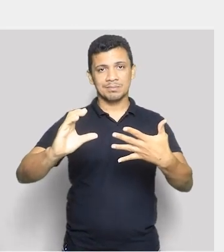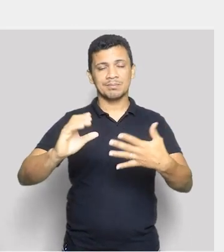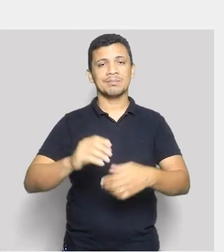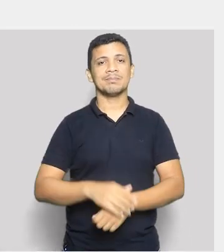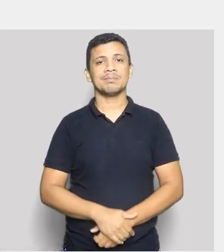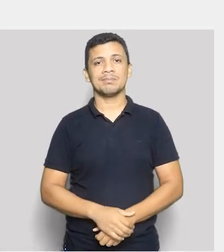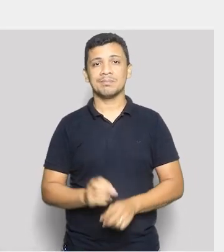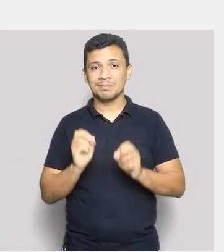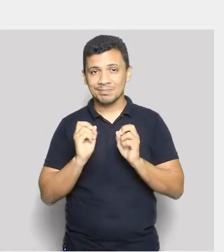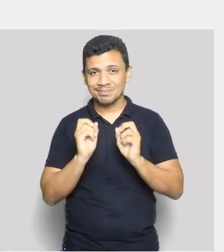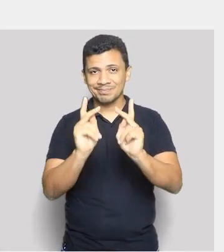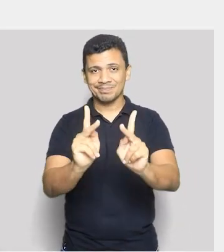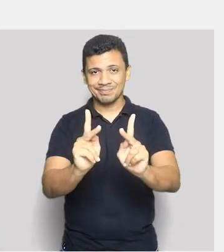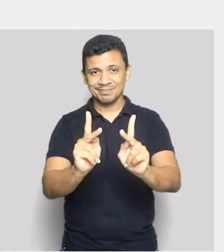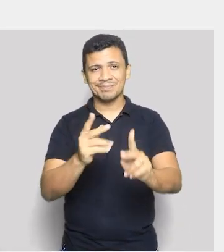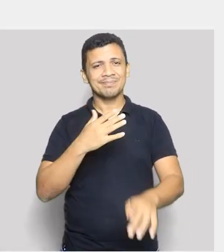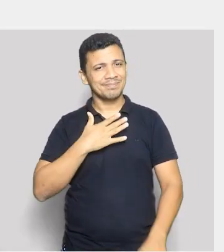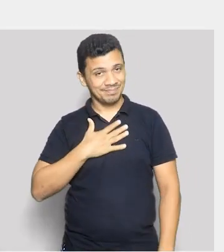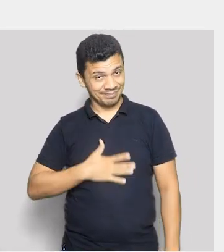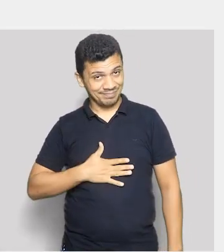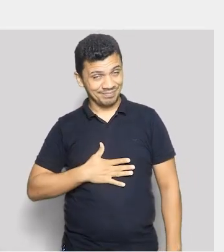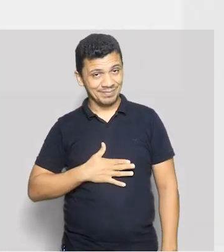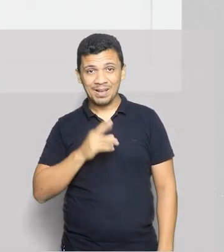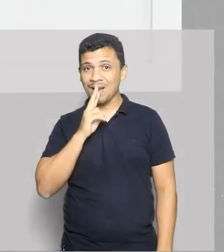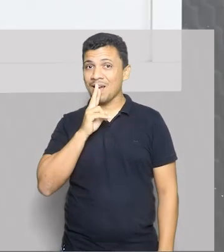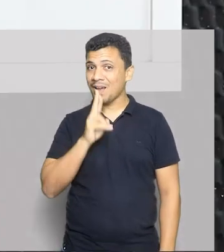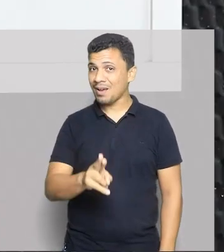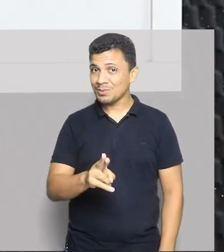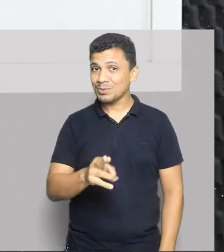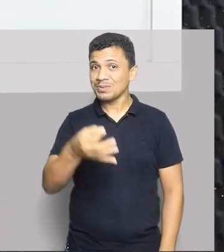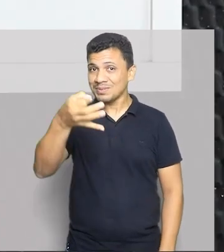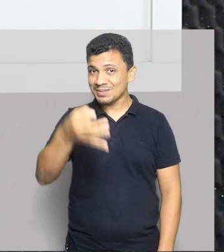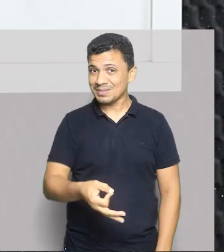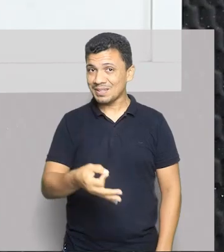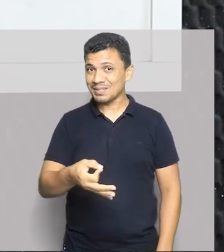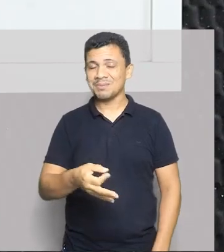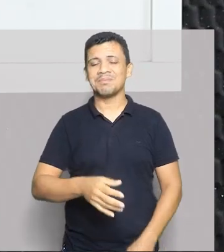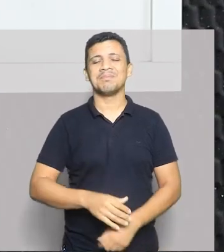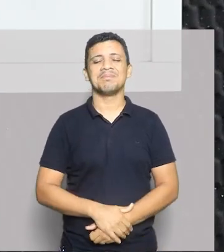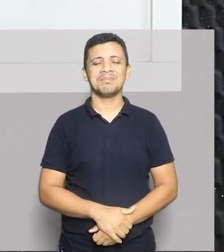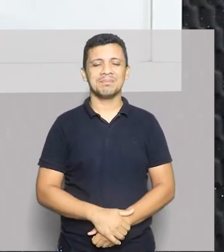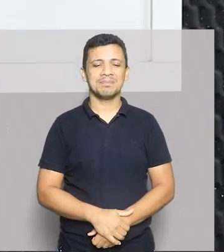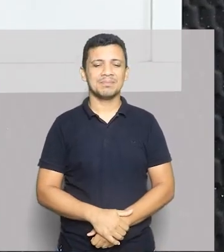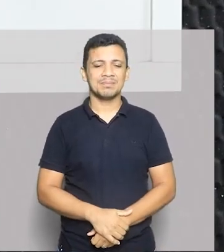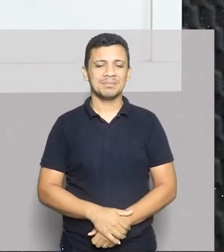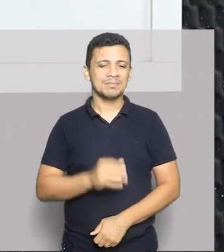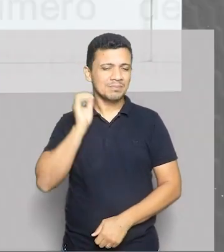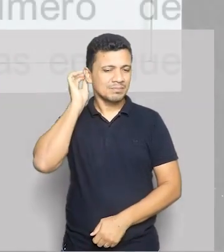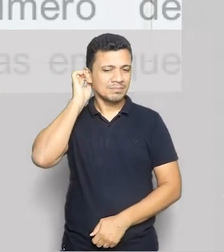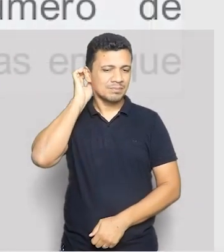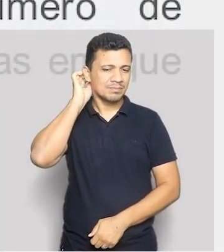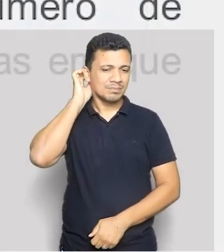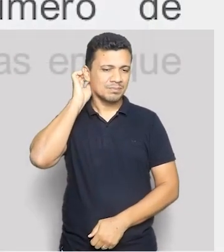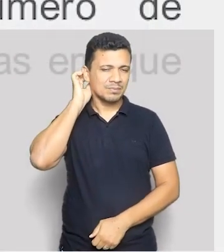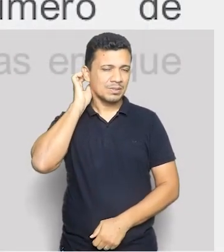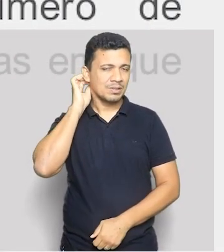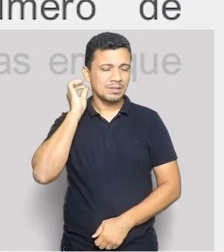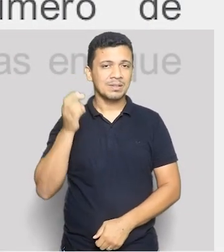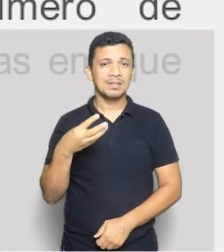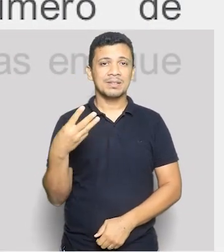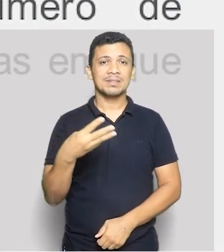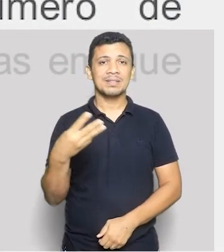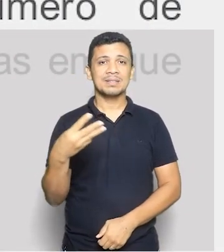casa. Beleza? Tranquilo? Então, ninguém vai errar a questão de média aritmética aqui nos concursos. Terceira questão,